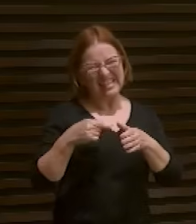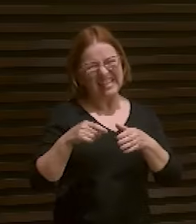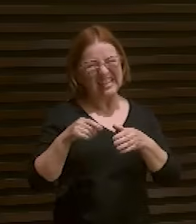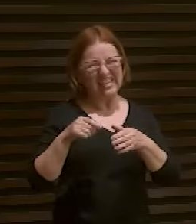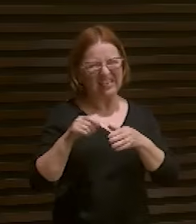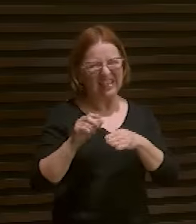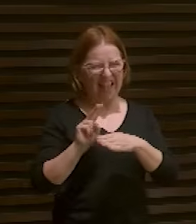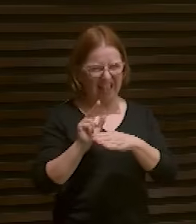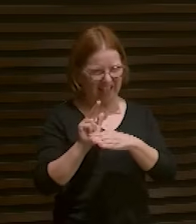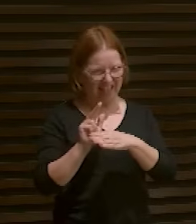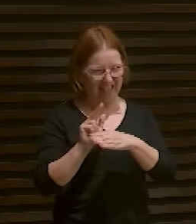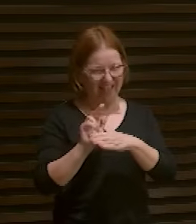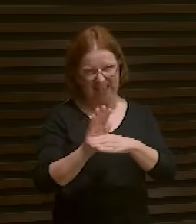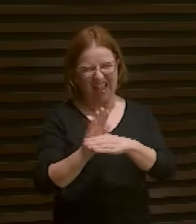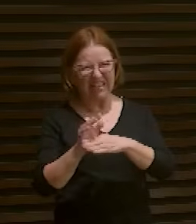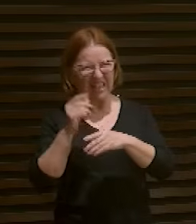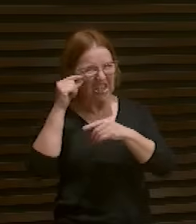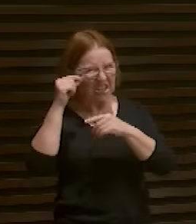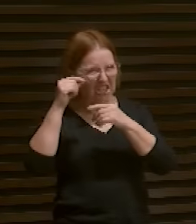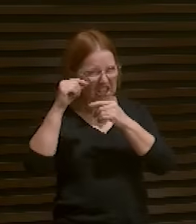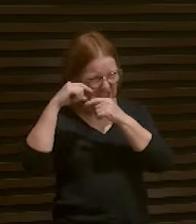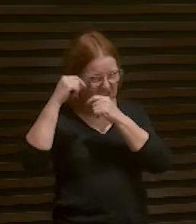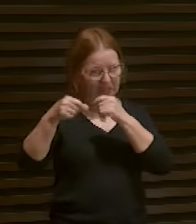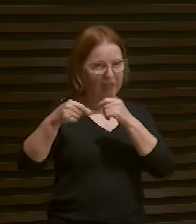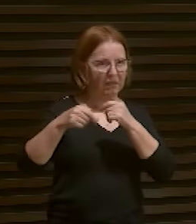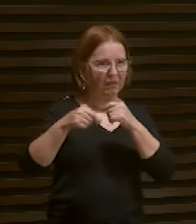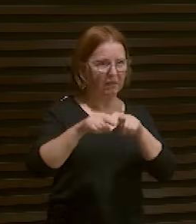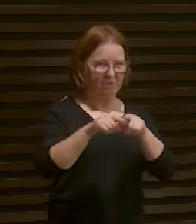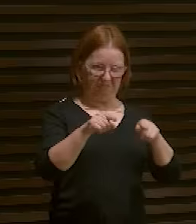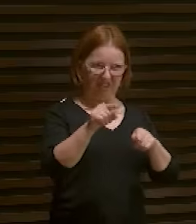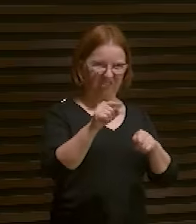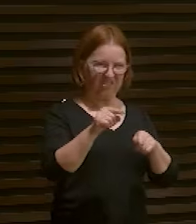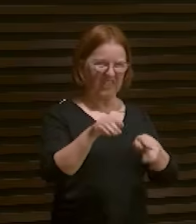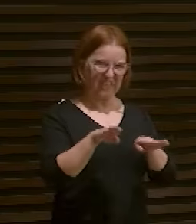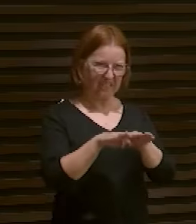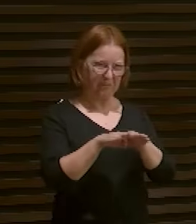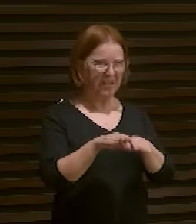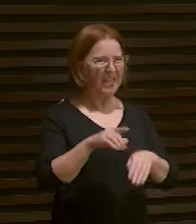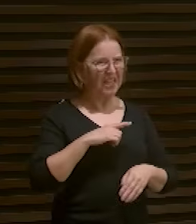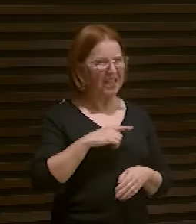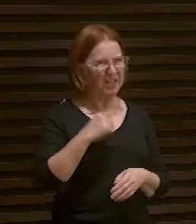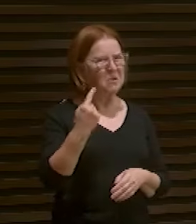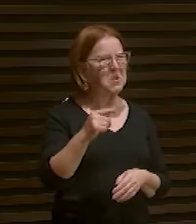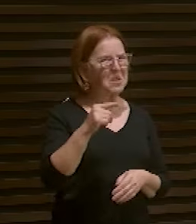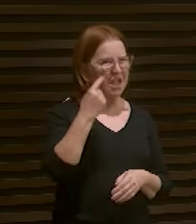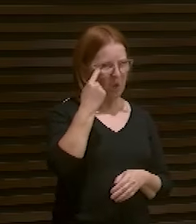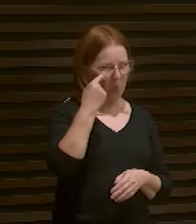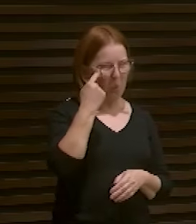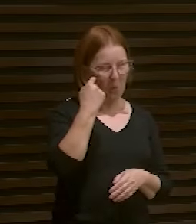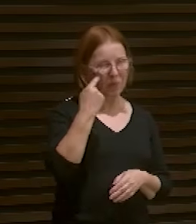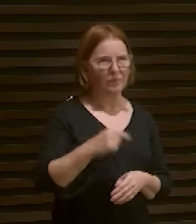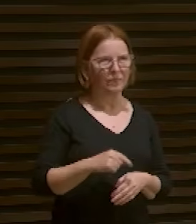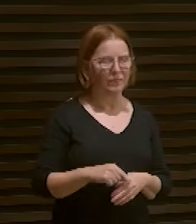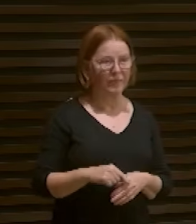argueiro do teu olho, não vendo tu mesmo a trave que está no teu? Hipócrita,